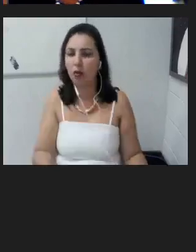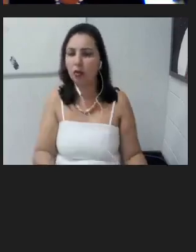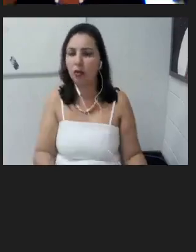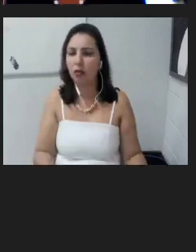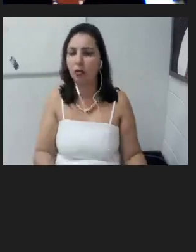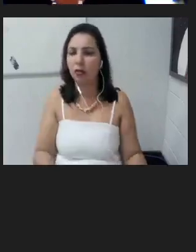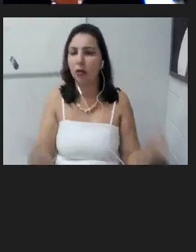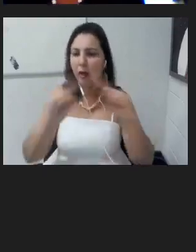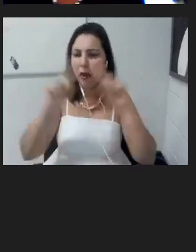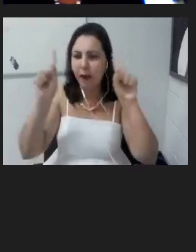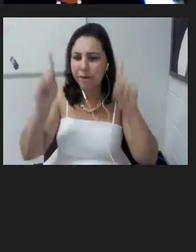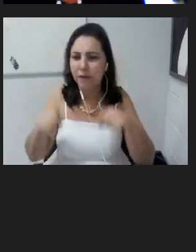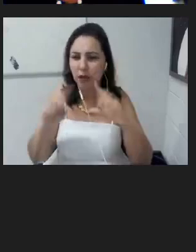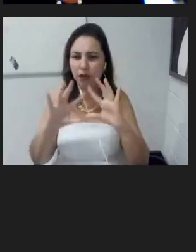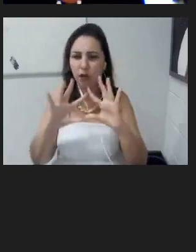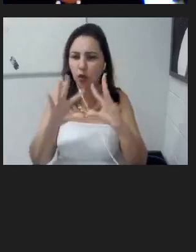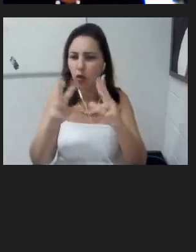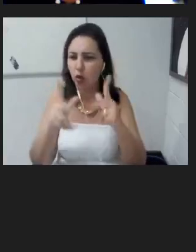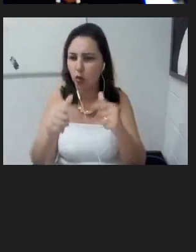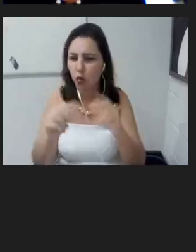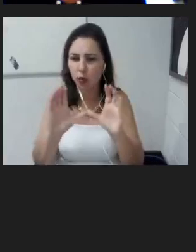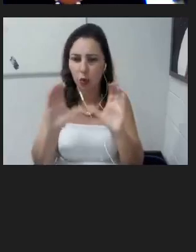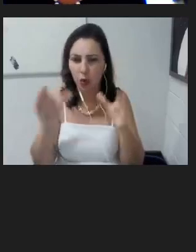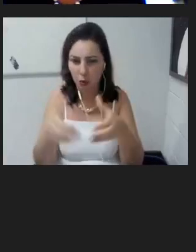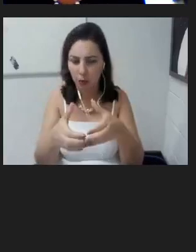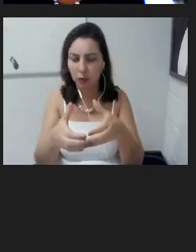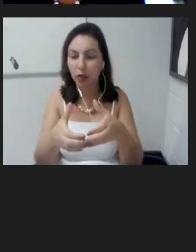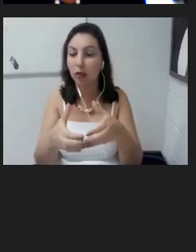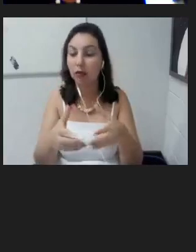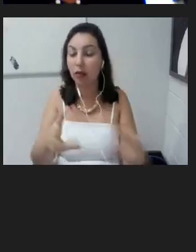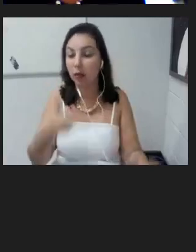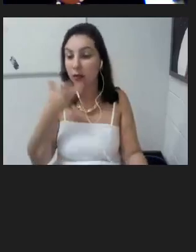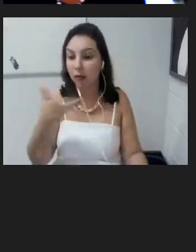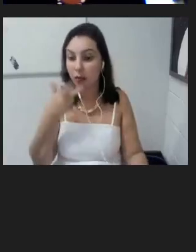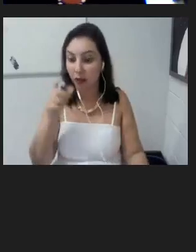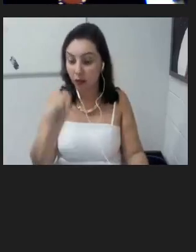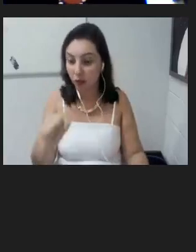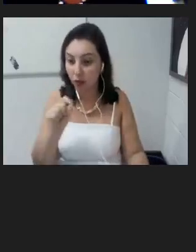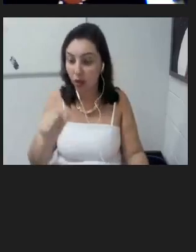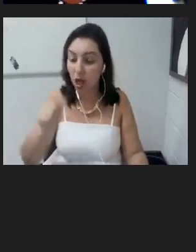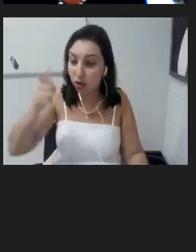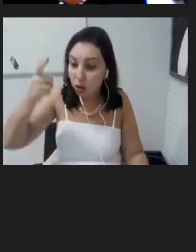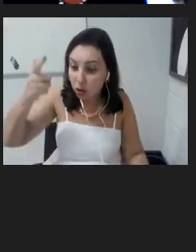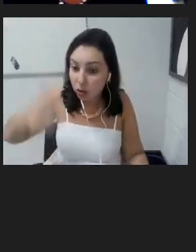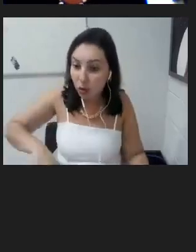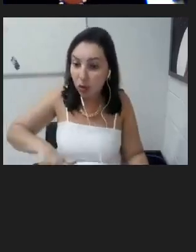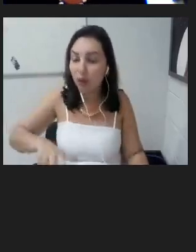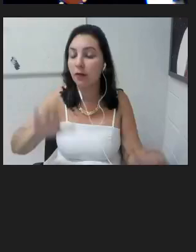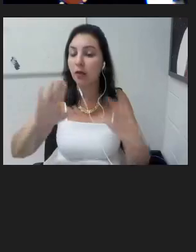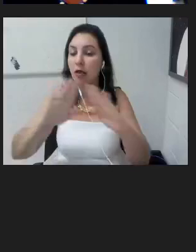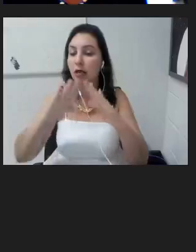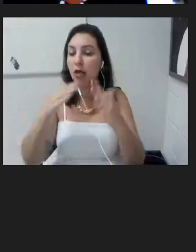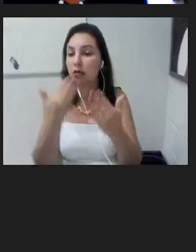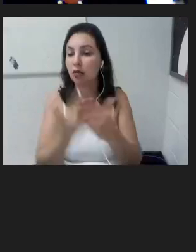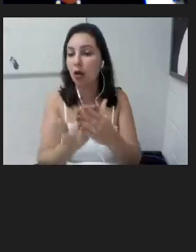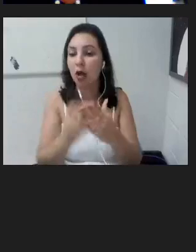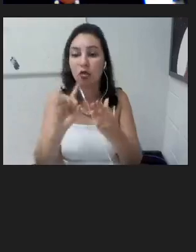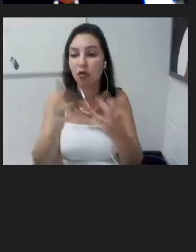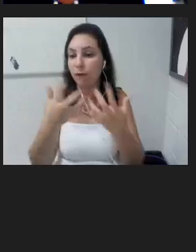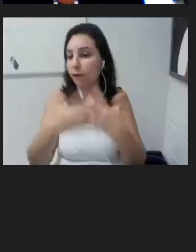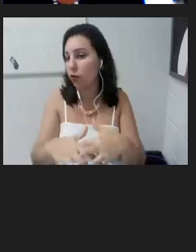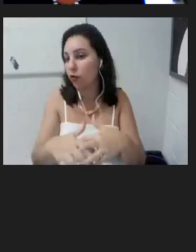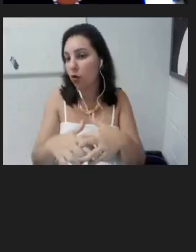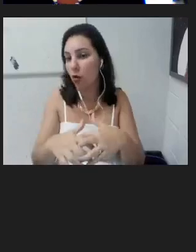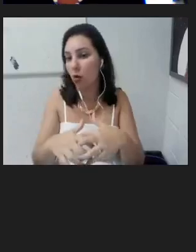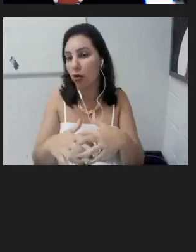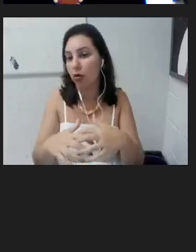técnico, toda a comunidade, a gente está falando, de novo, que a escola ela só funciona a partir de uma